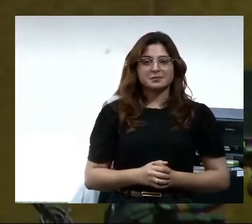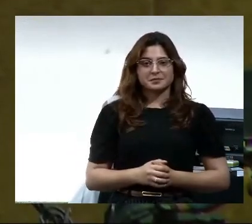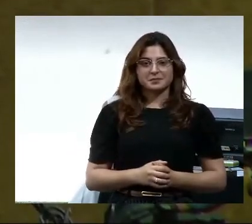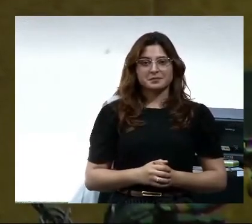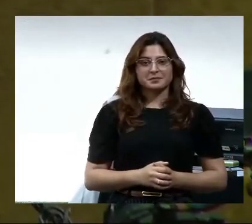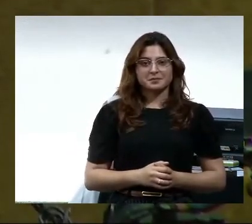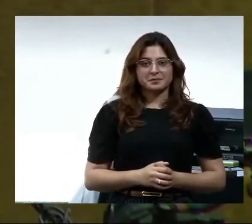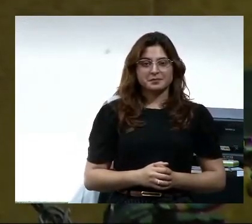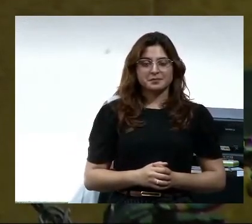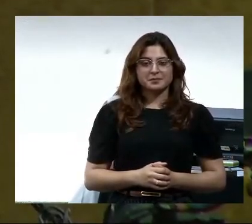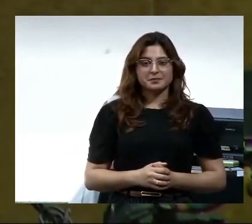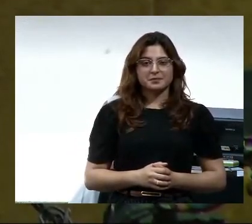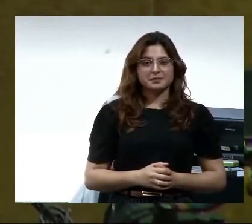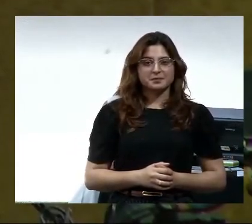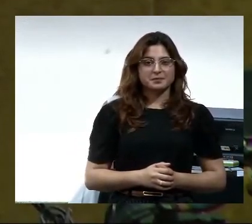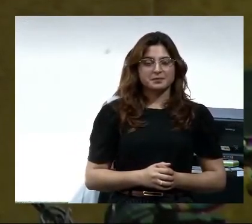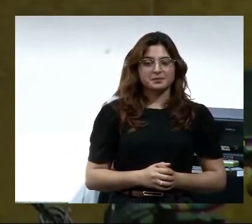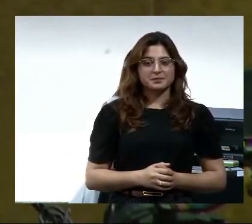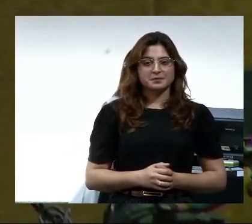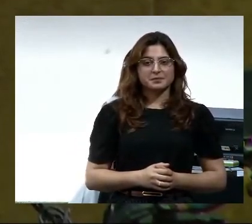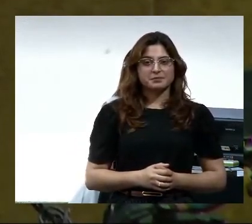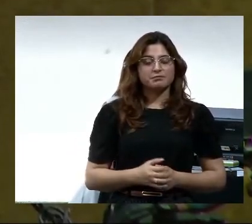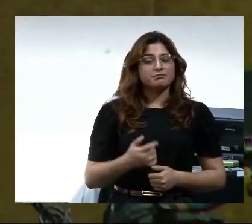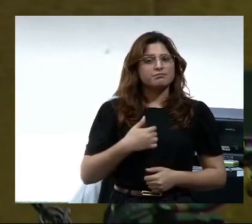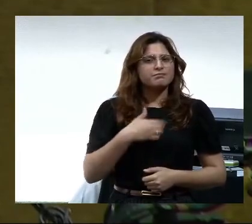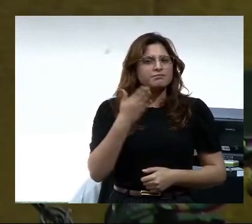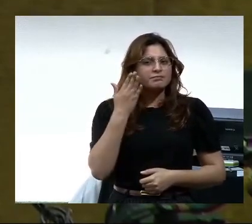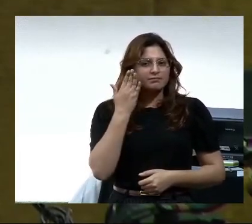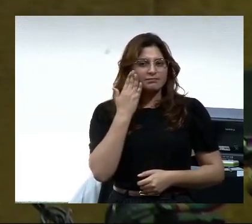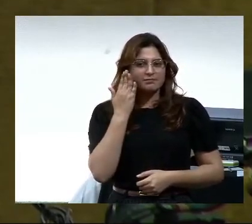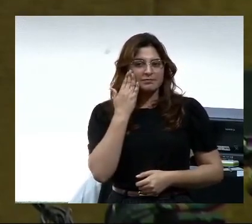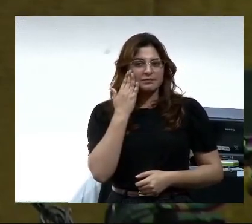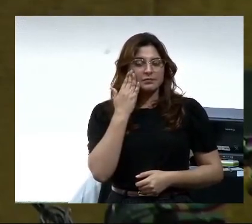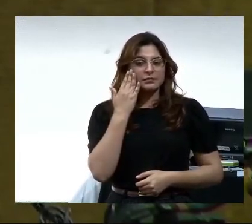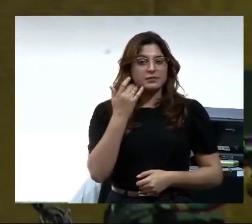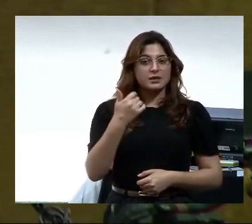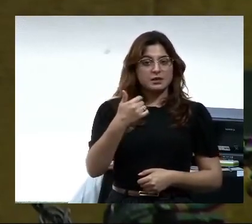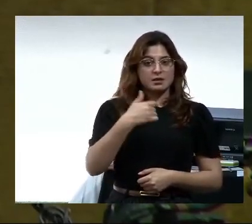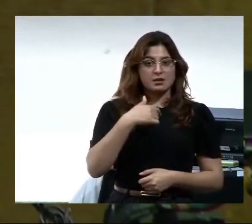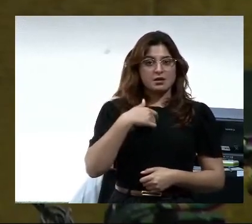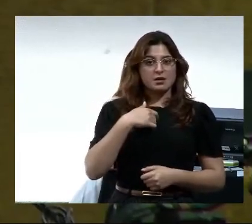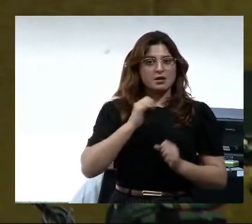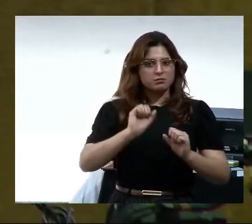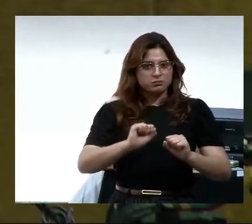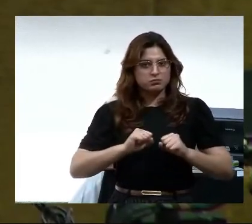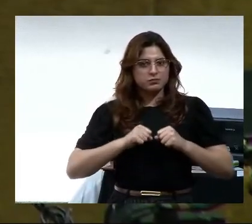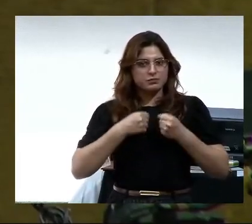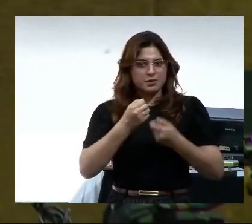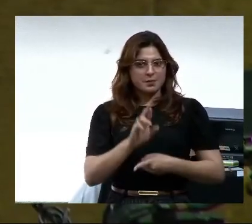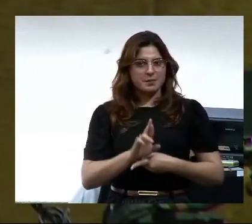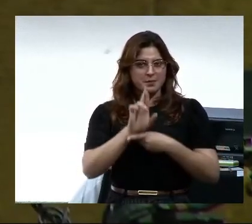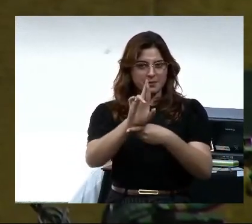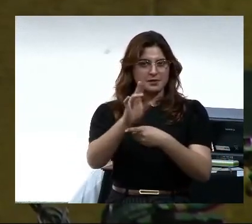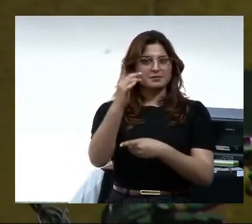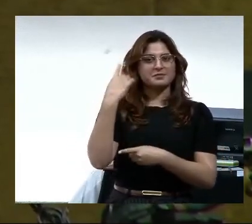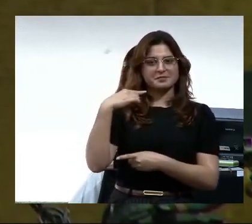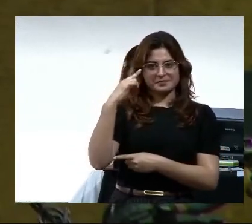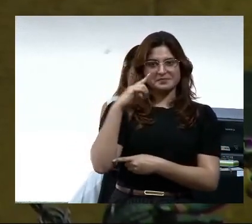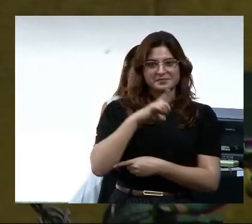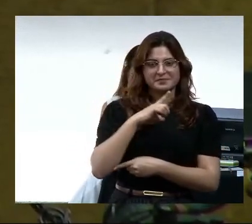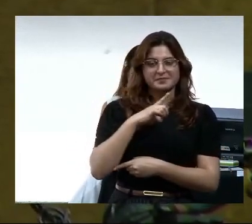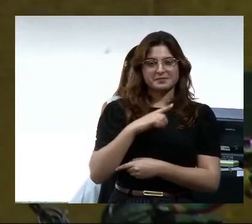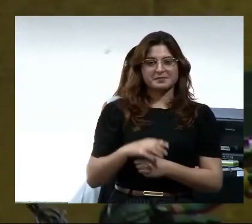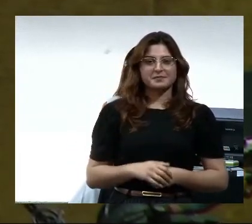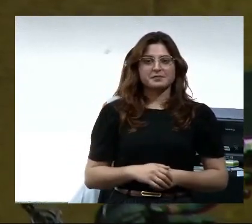da nossa classe. Tenho consciência de que me propus a seguir representando a advocacia em